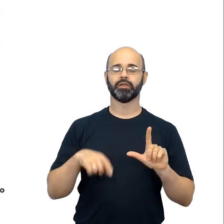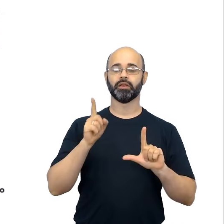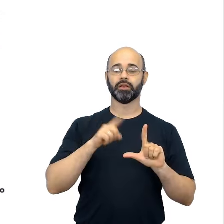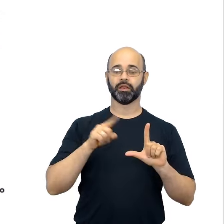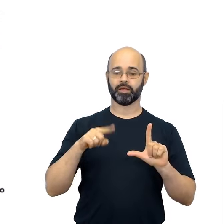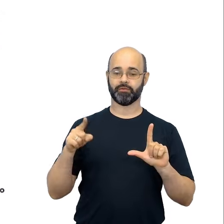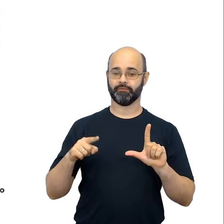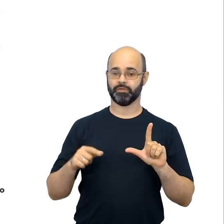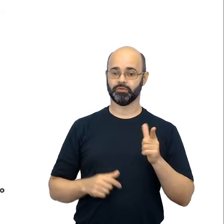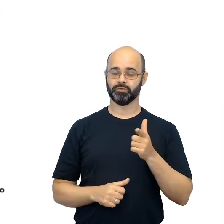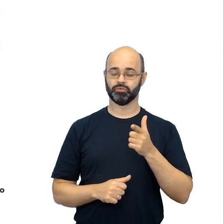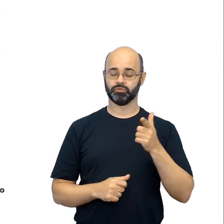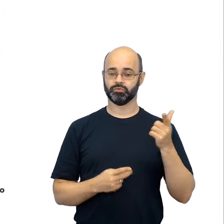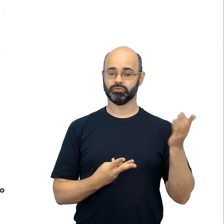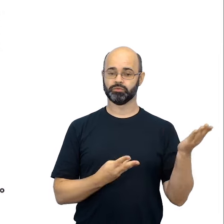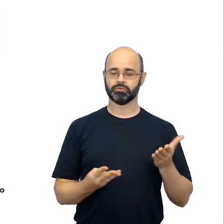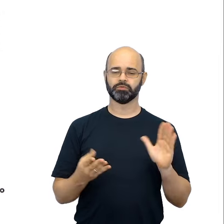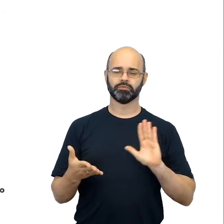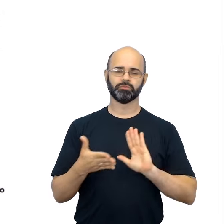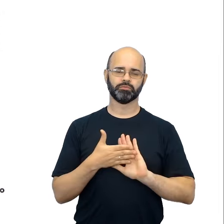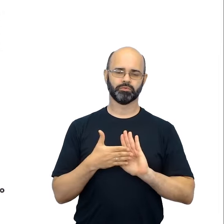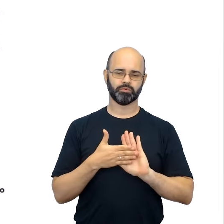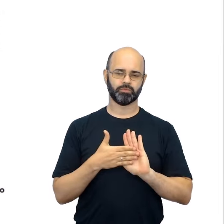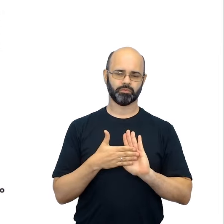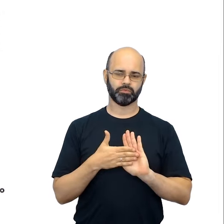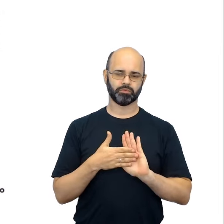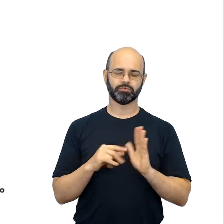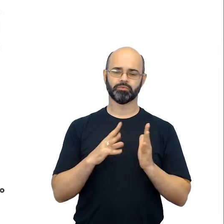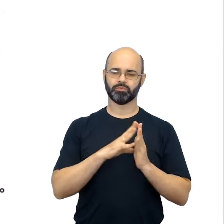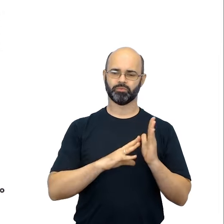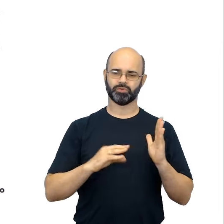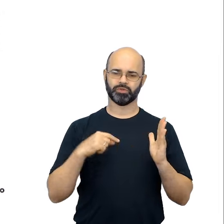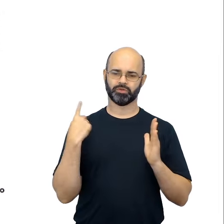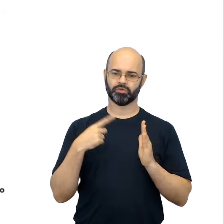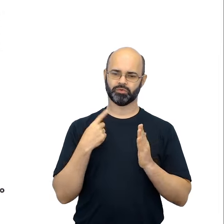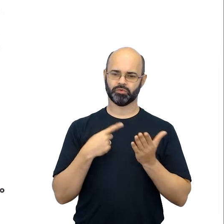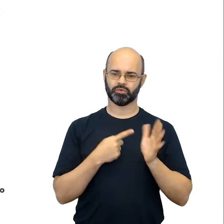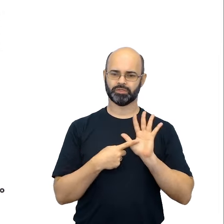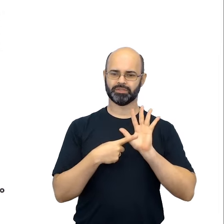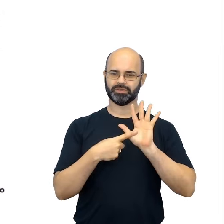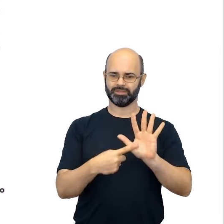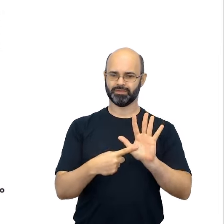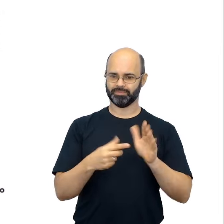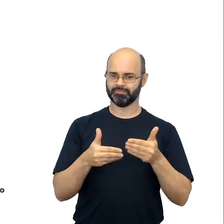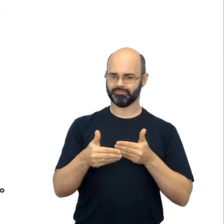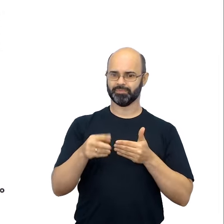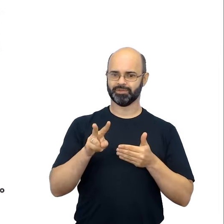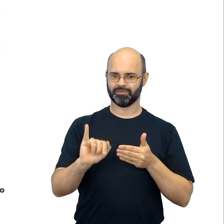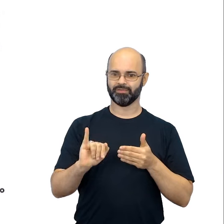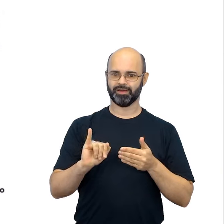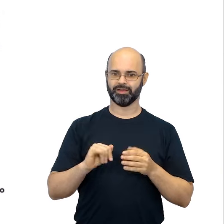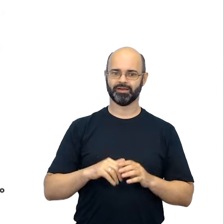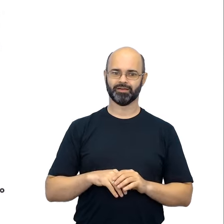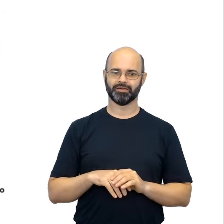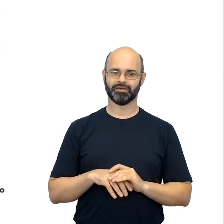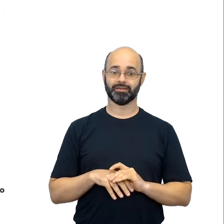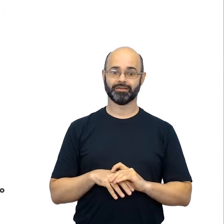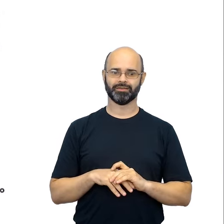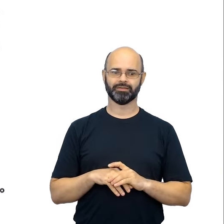construídos a partir dessa proposta, do projeto, do modelo de projeto que nós vamos apresentar para vocês daqui a pouco, existem